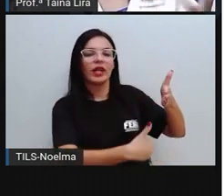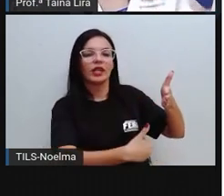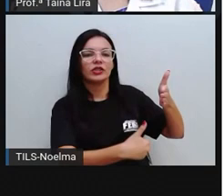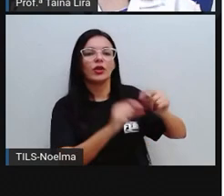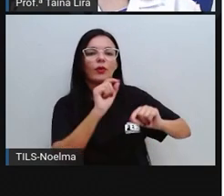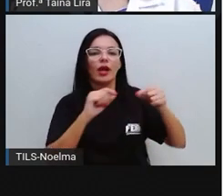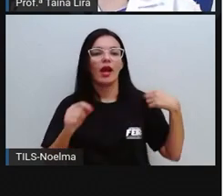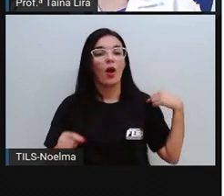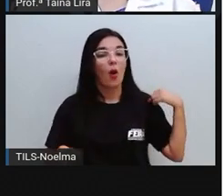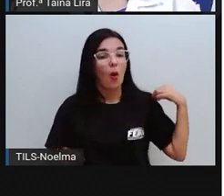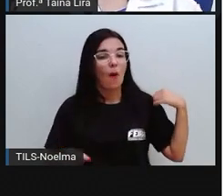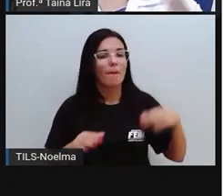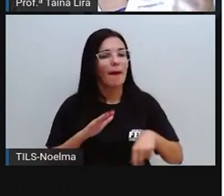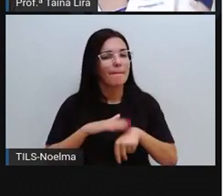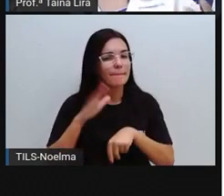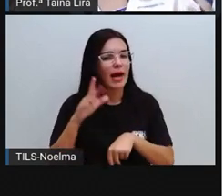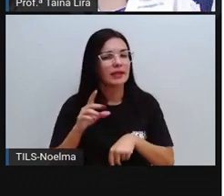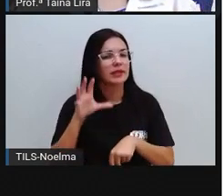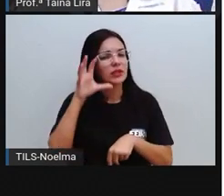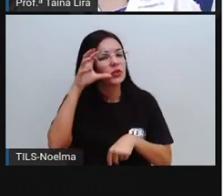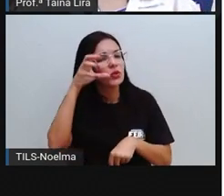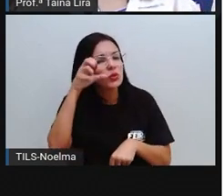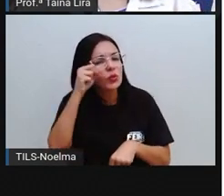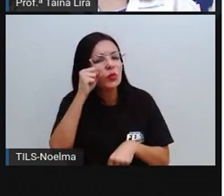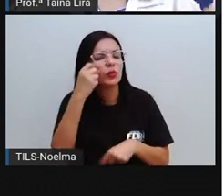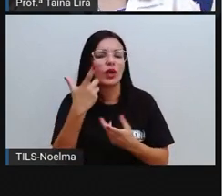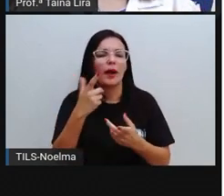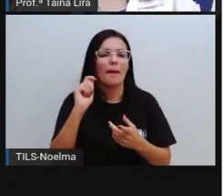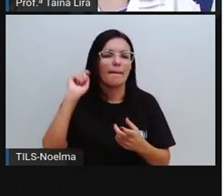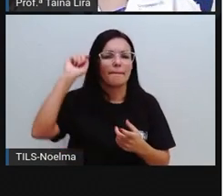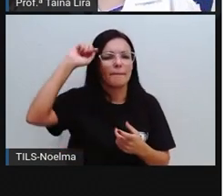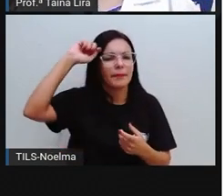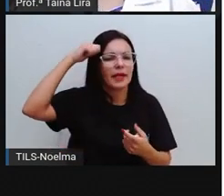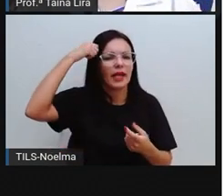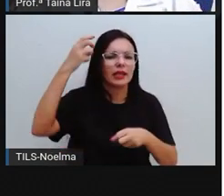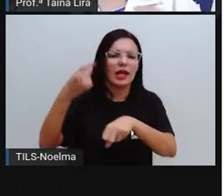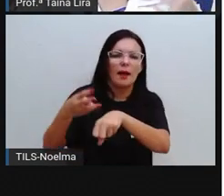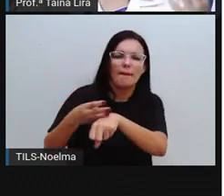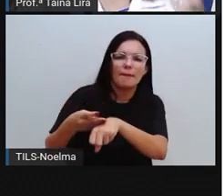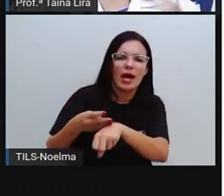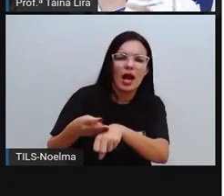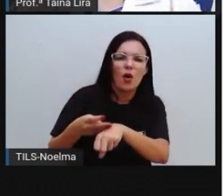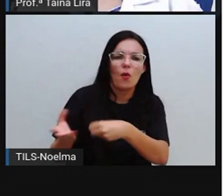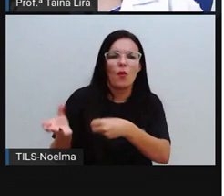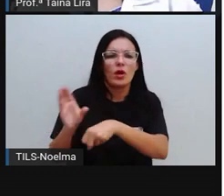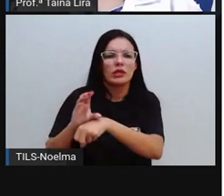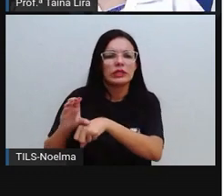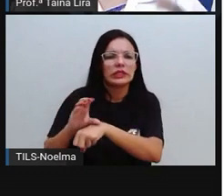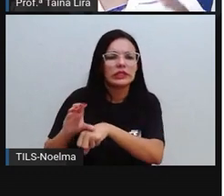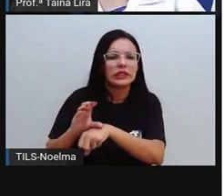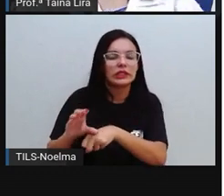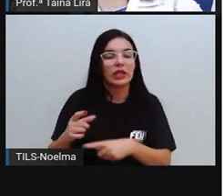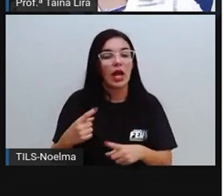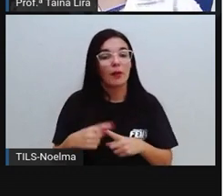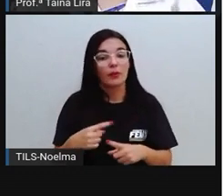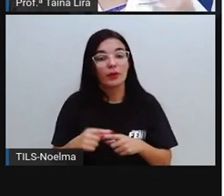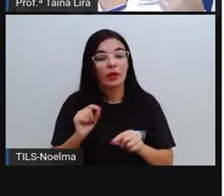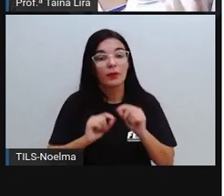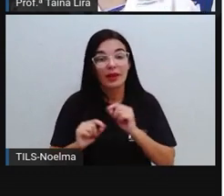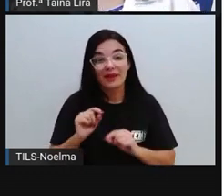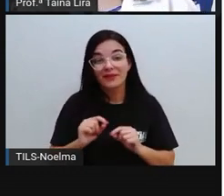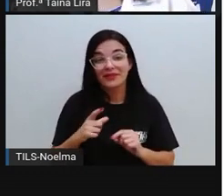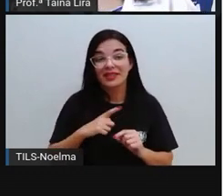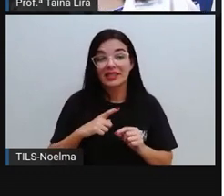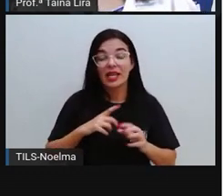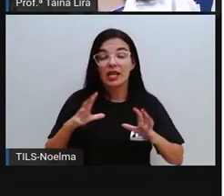roupas mais escuras na coleção outono e inverno. Por quê, Pro? Porque outono e inverno é quando aumenta aquela